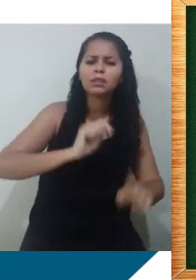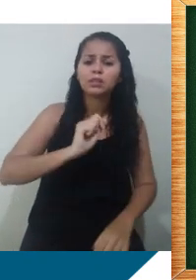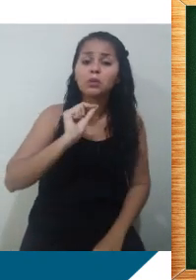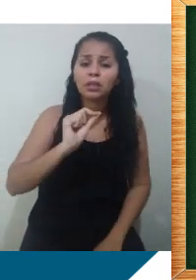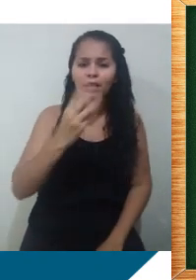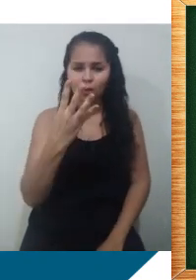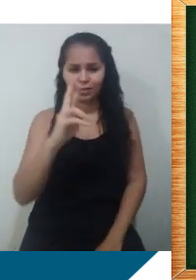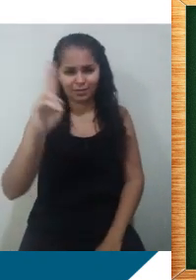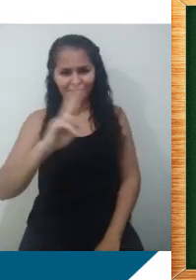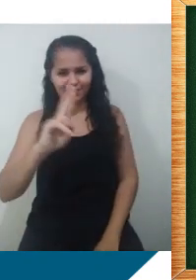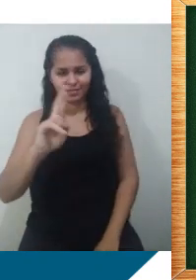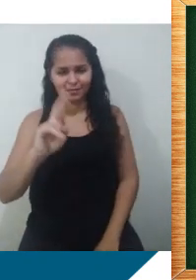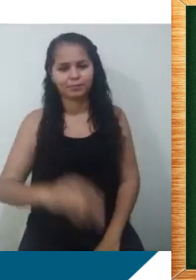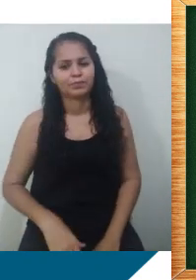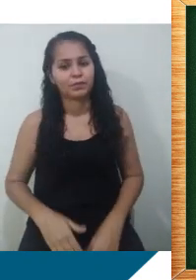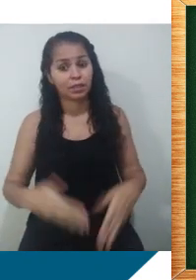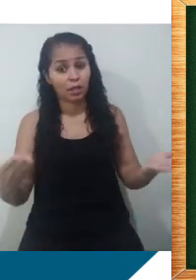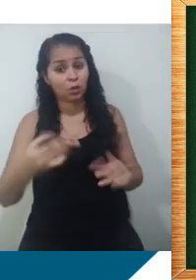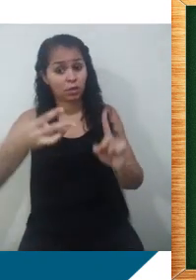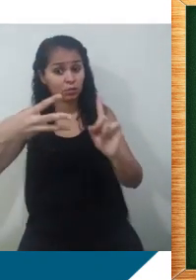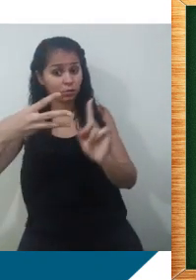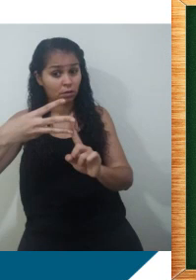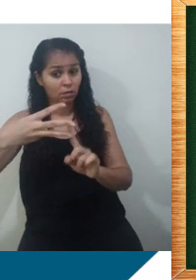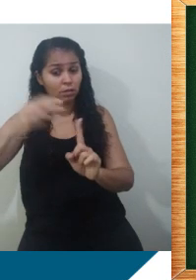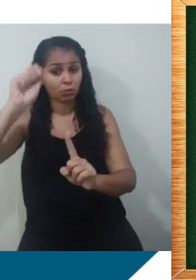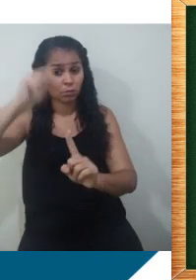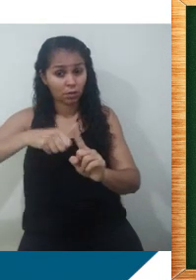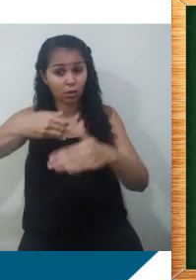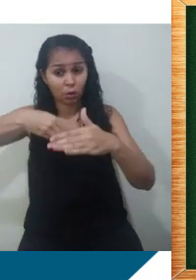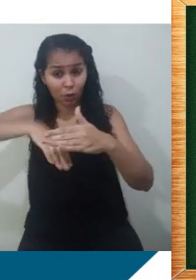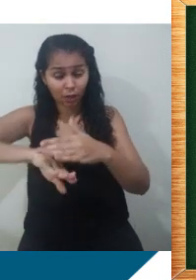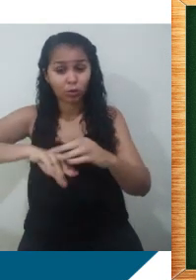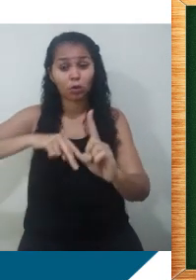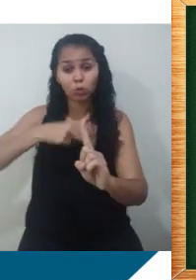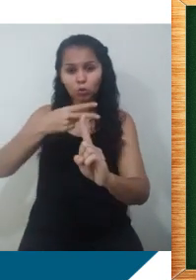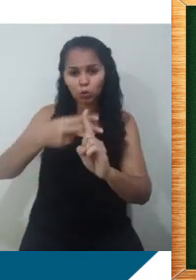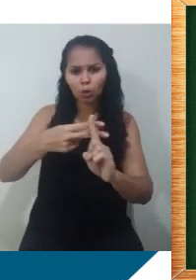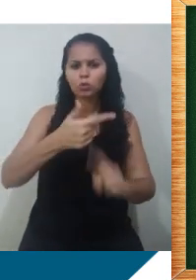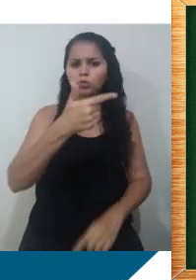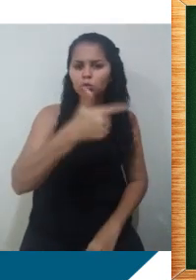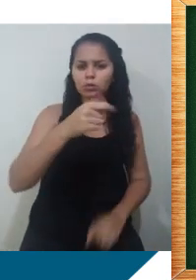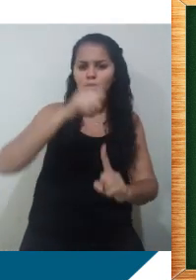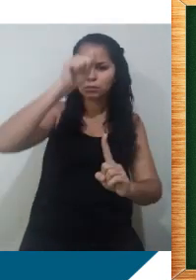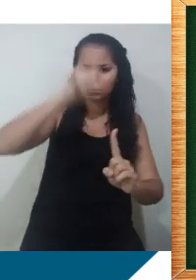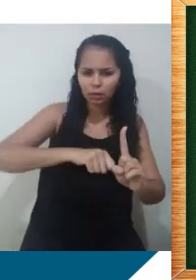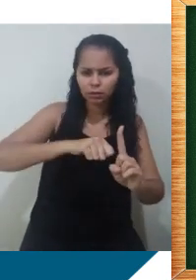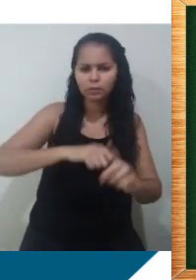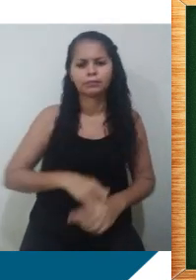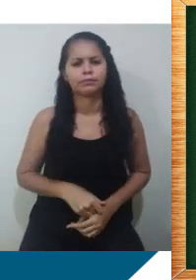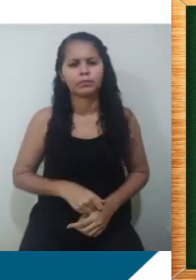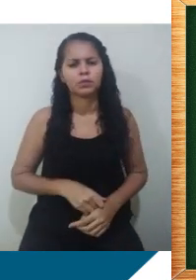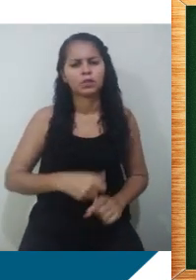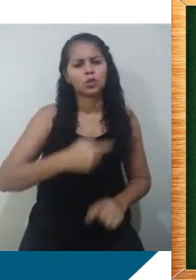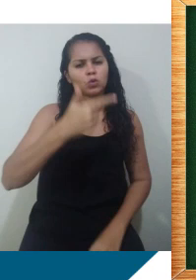a R$ 4. No terceiro mês, ele guardou o dobro do segundo mês. No segundo